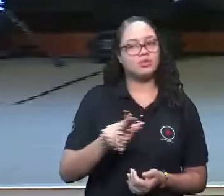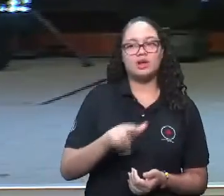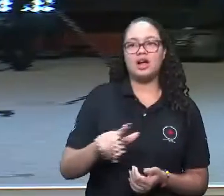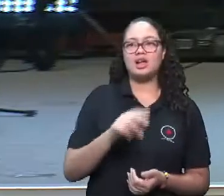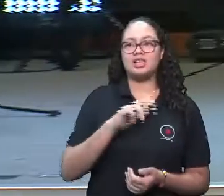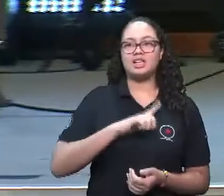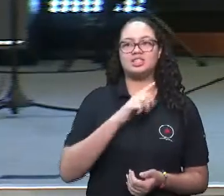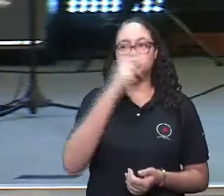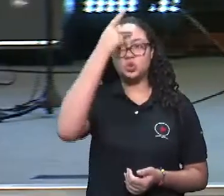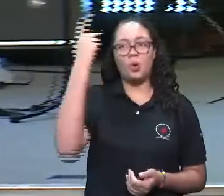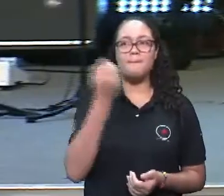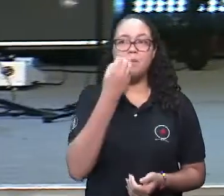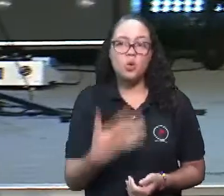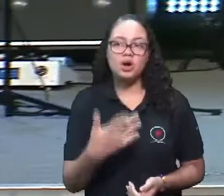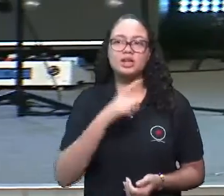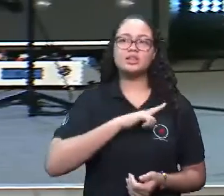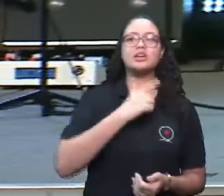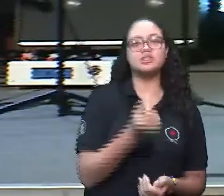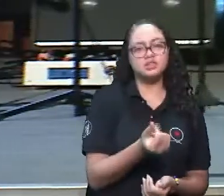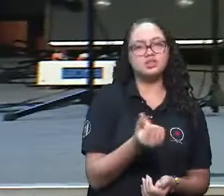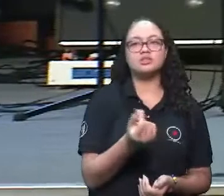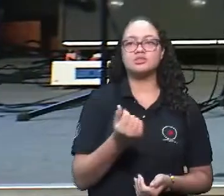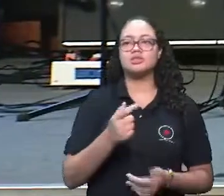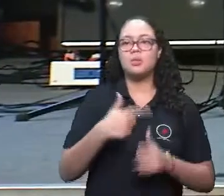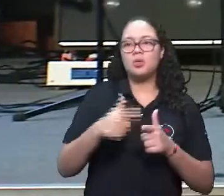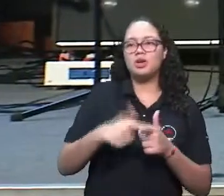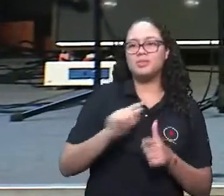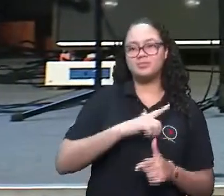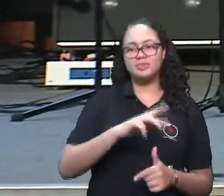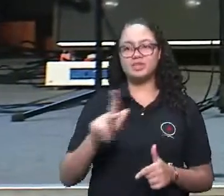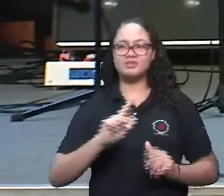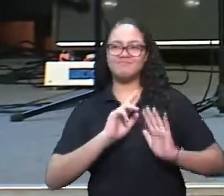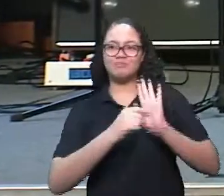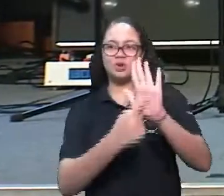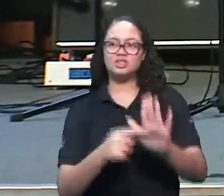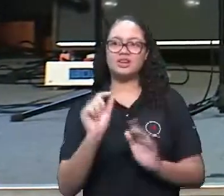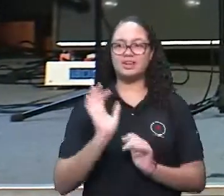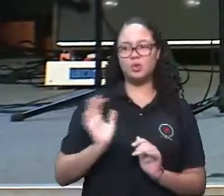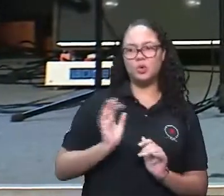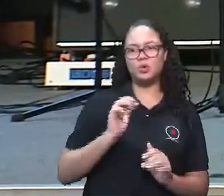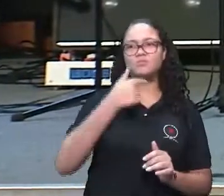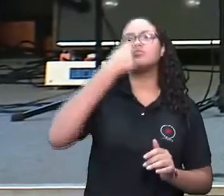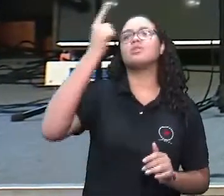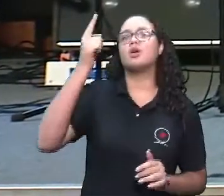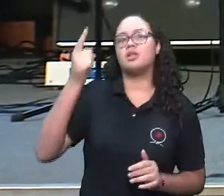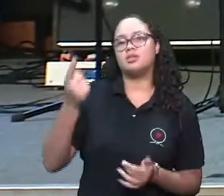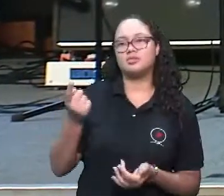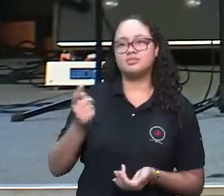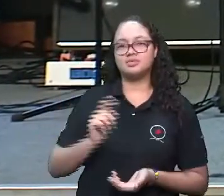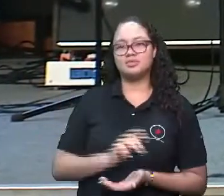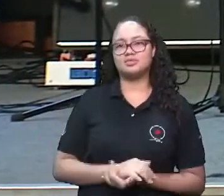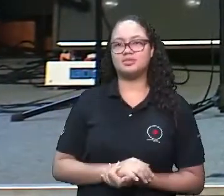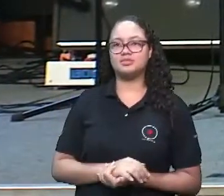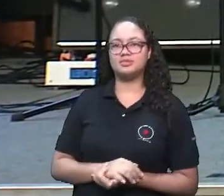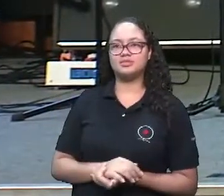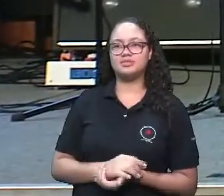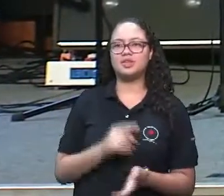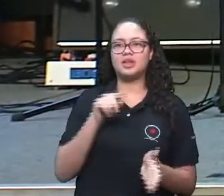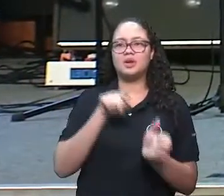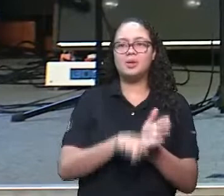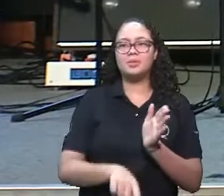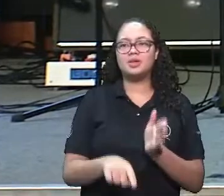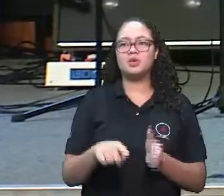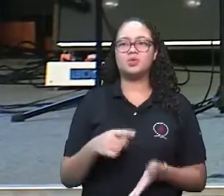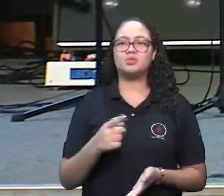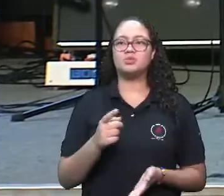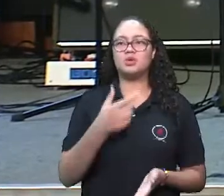dinheiro. Só que o problema é que a religião diz pra gente que rico é soberbo. Já ouviu isso? E eu te pergunto, você não conhece um pobre